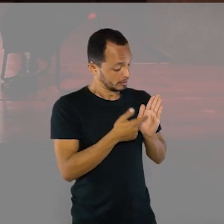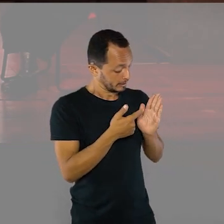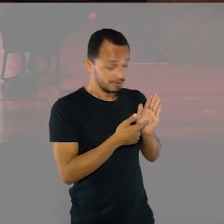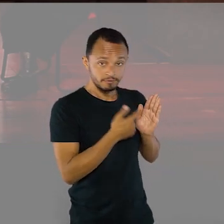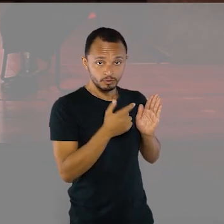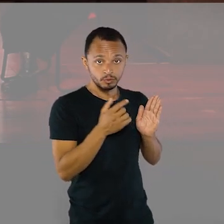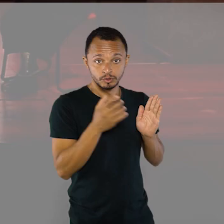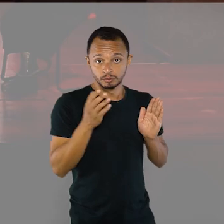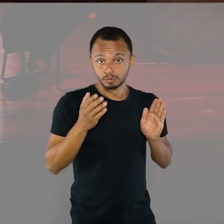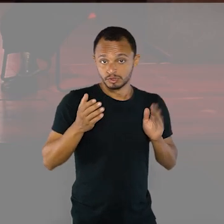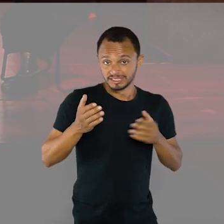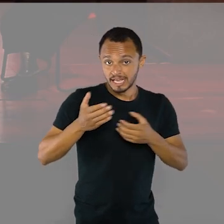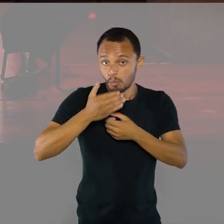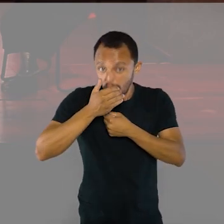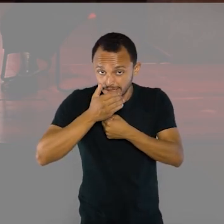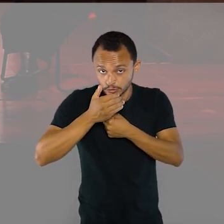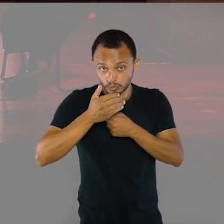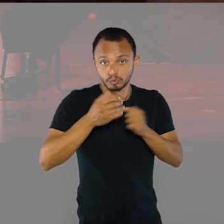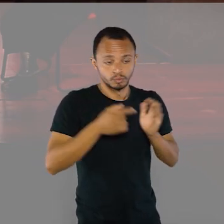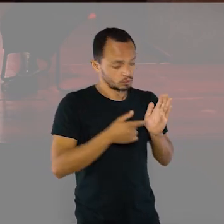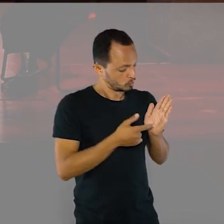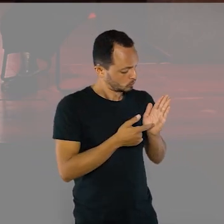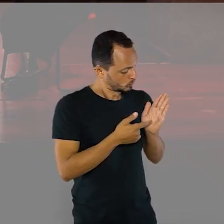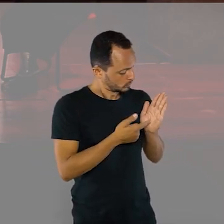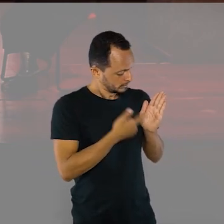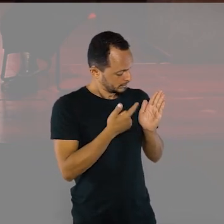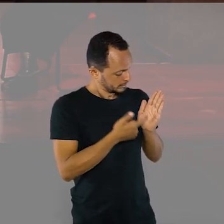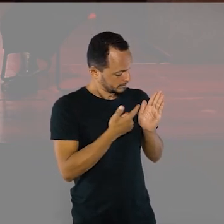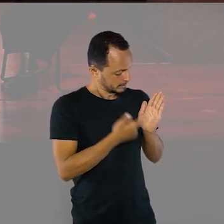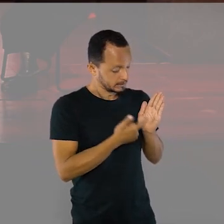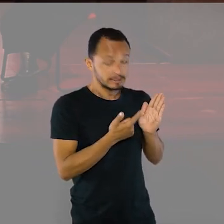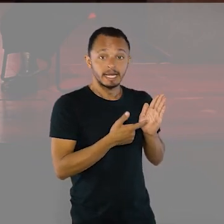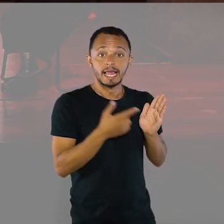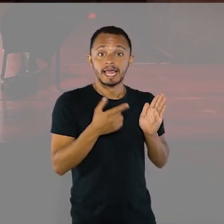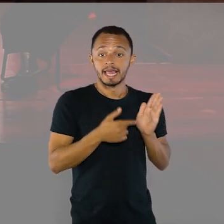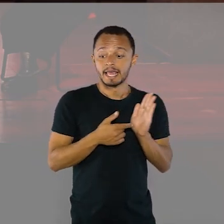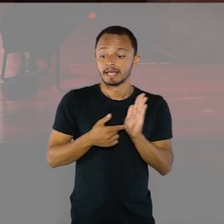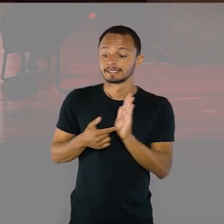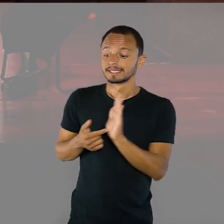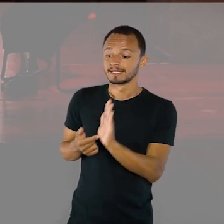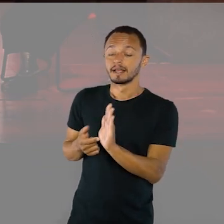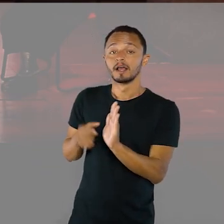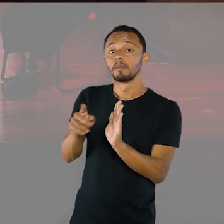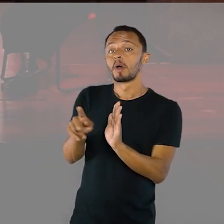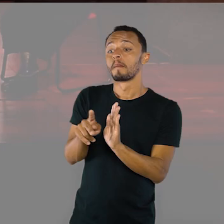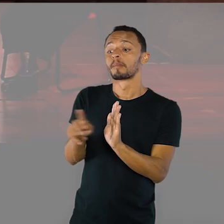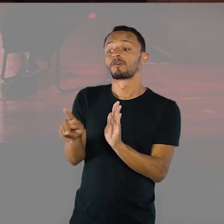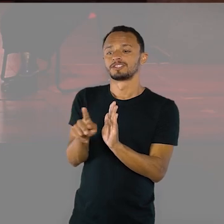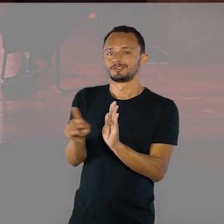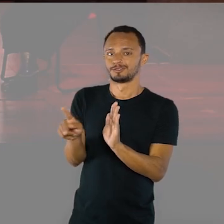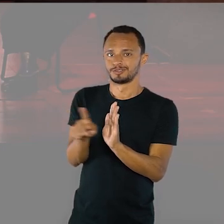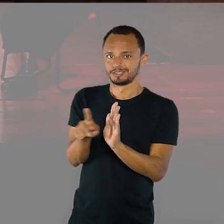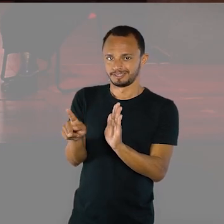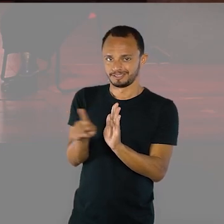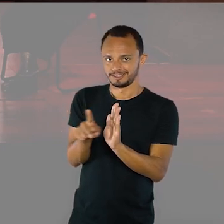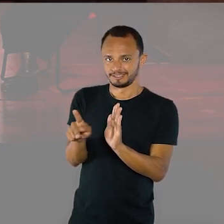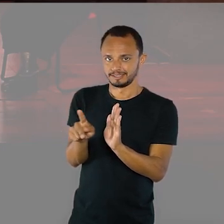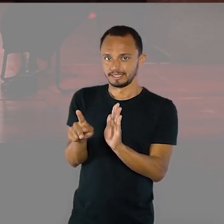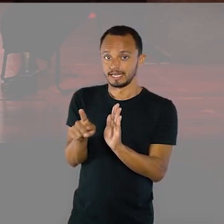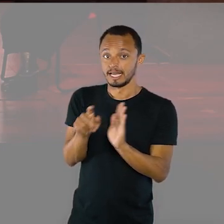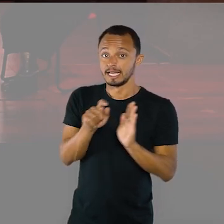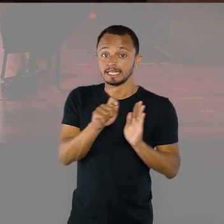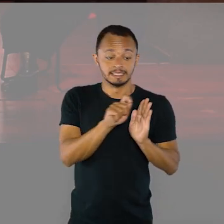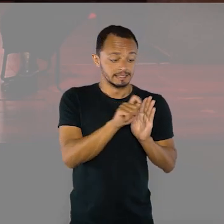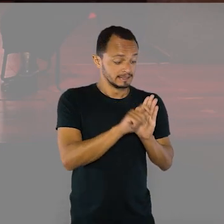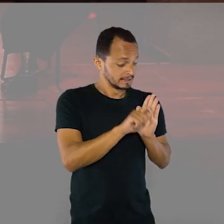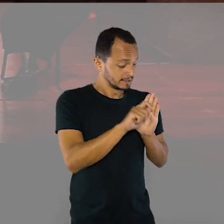sequestro foi fazer um livro voltado aos professores. A gente escreveu o tempo todo pensando num